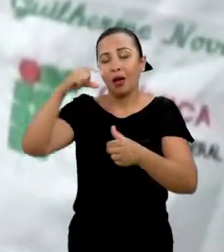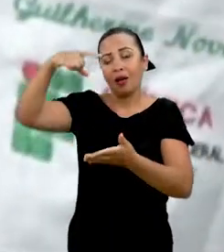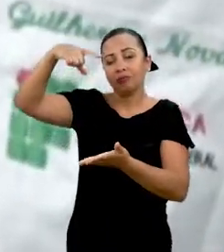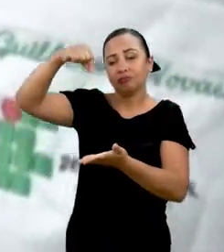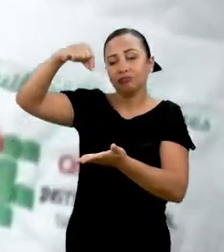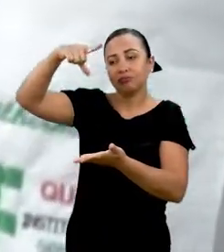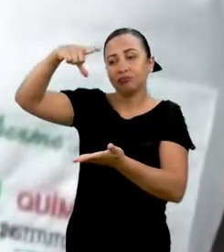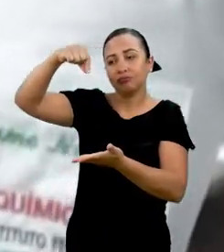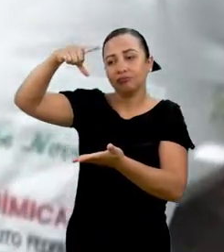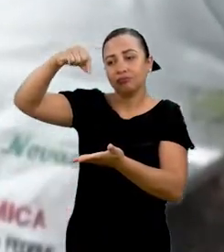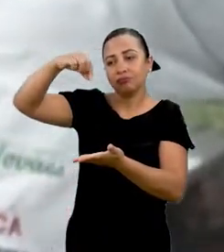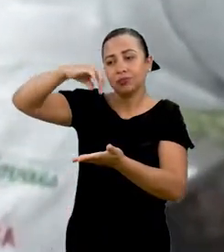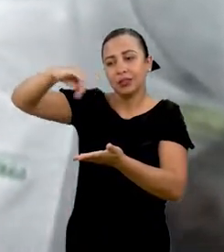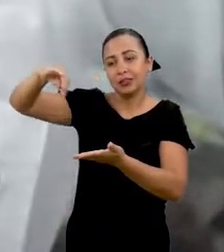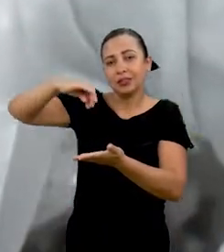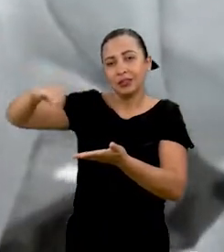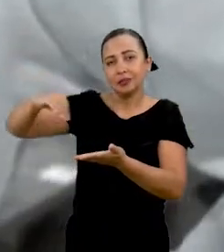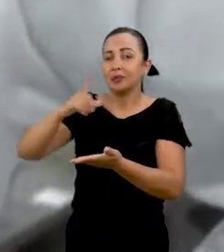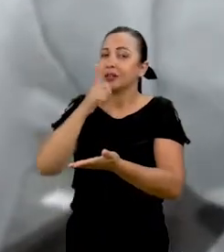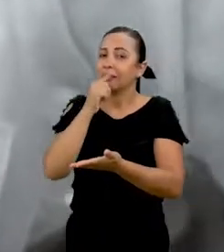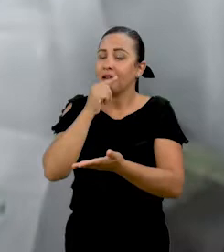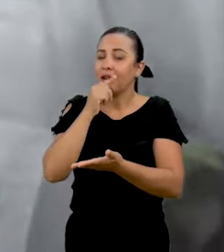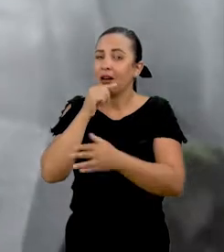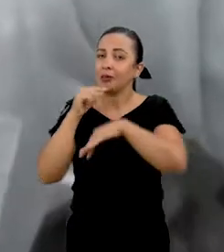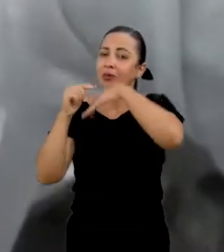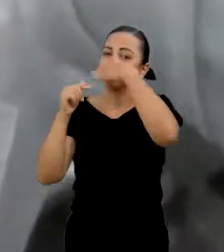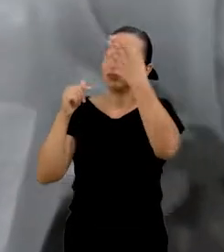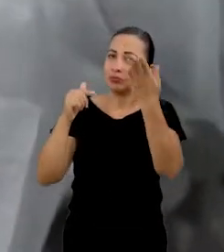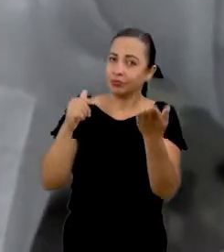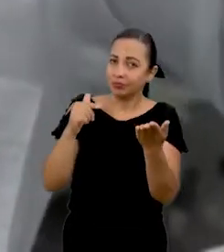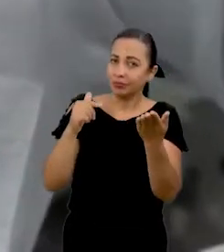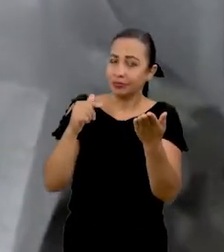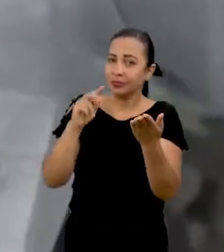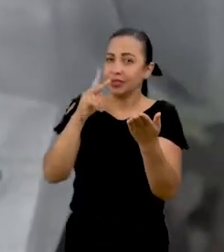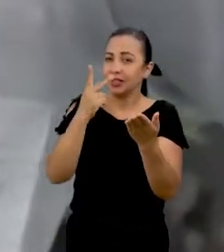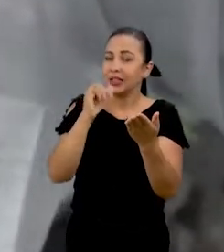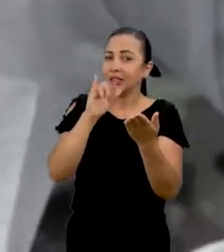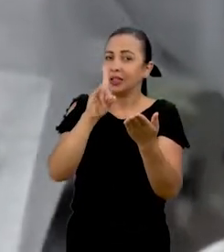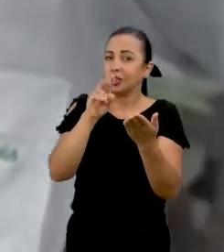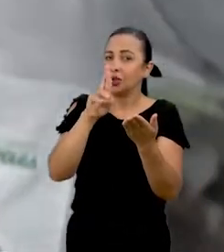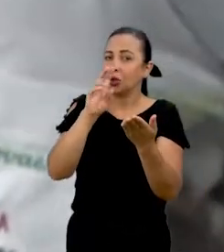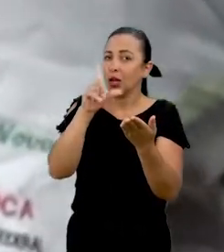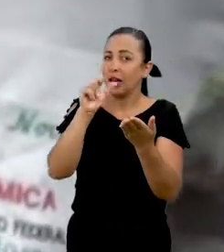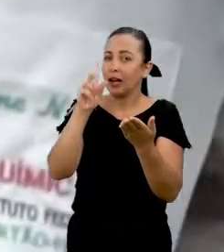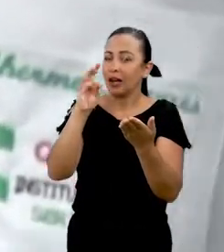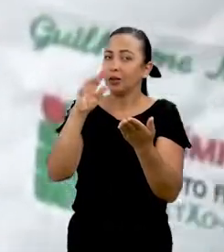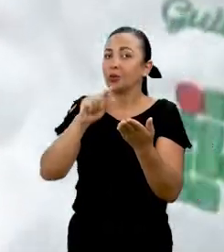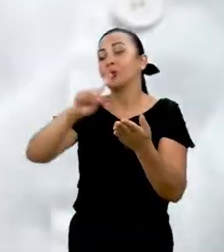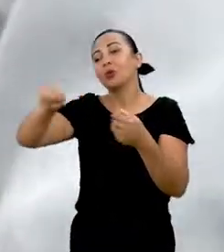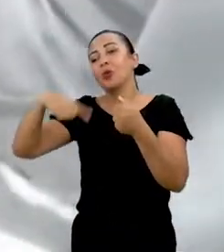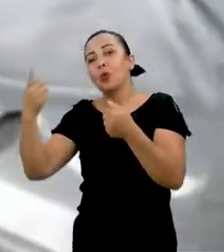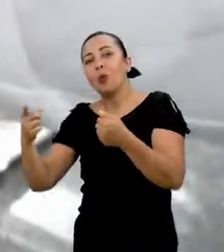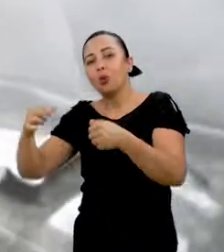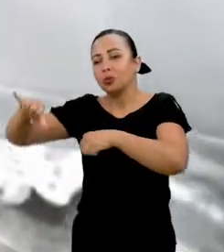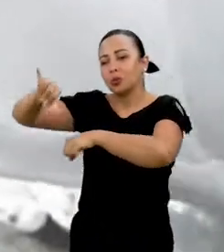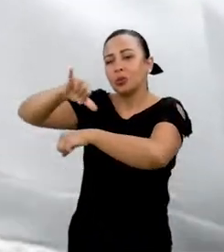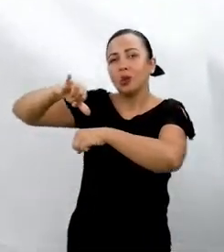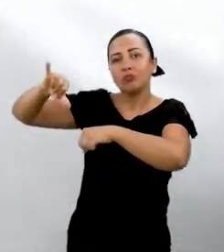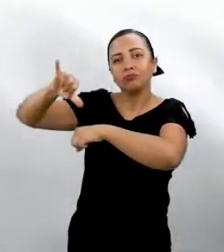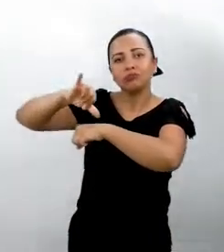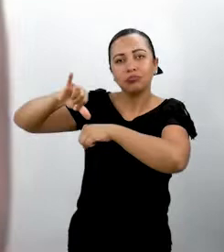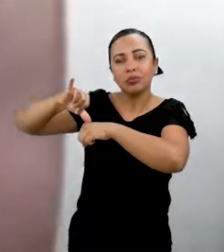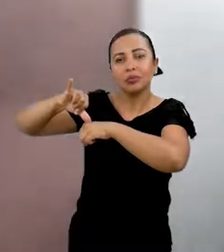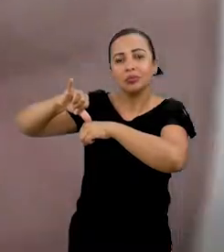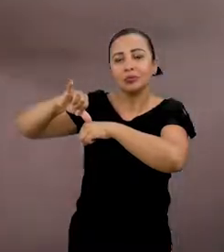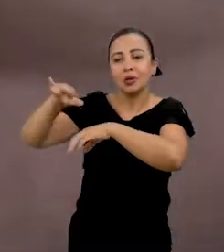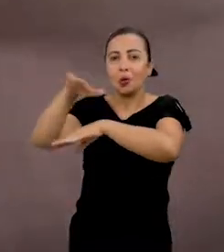separado a fase aquosa, que é a fase que a gente chama de hidrolato, e o óleo essencial, que é essa partezinha que fica superior. Ele